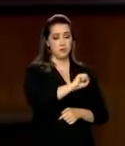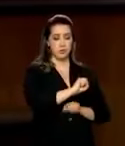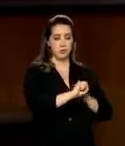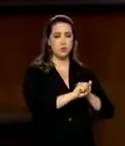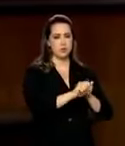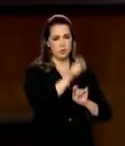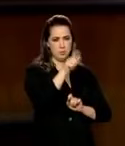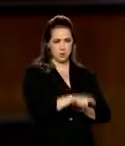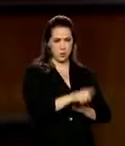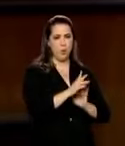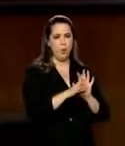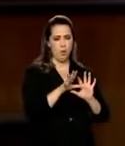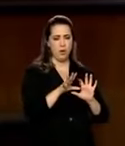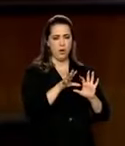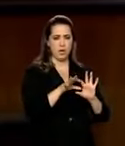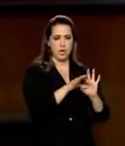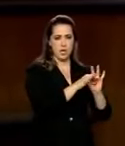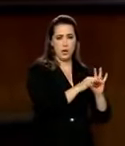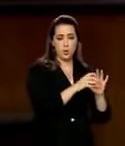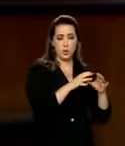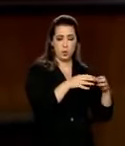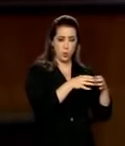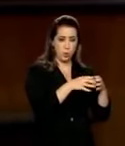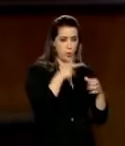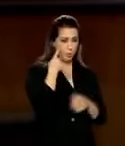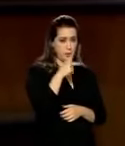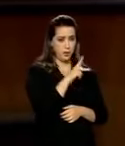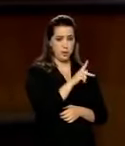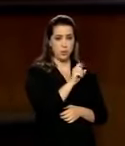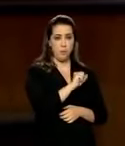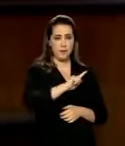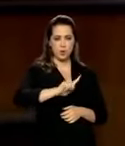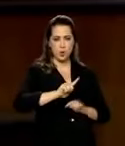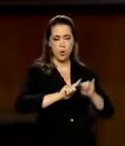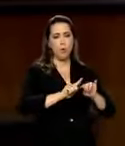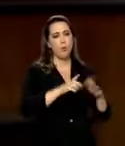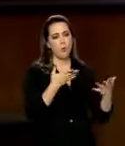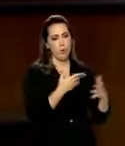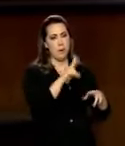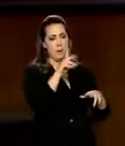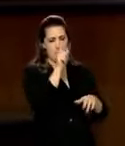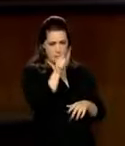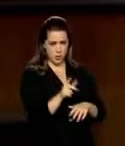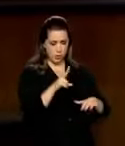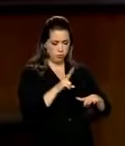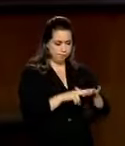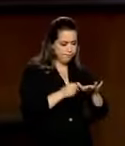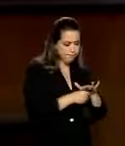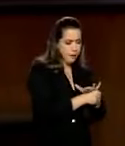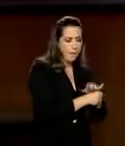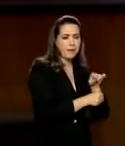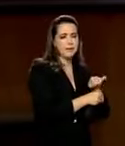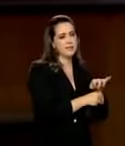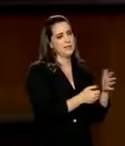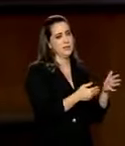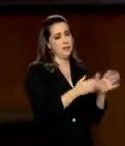o elemento está preso, mas até hoje protegido por parte da justiça brasileira, em especial o seu